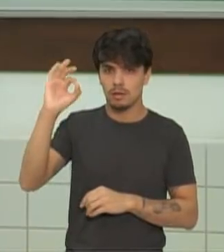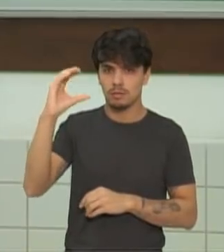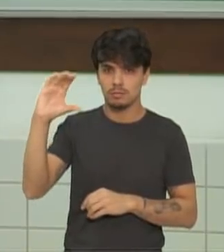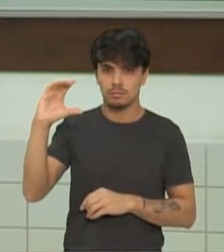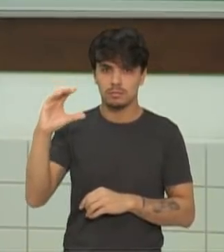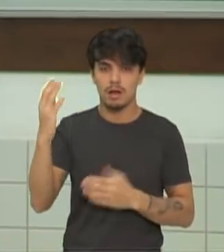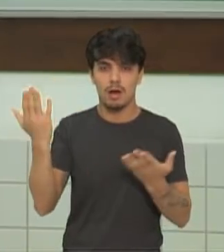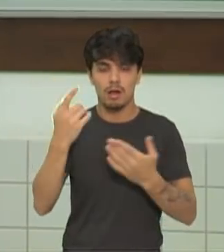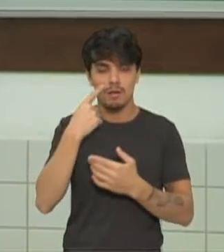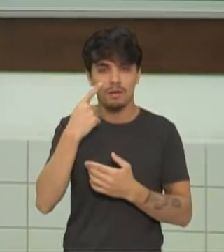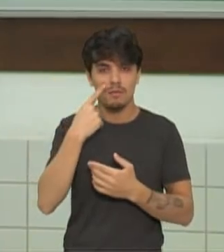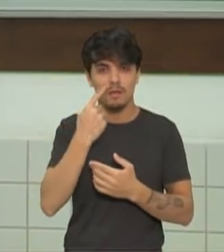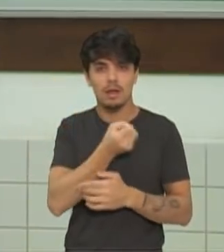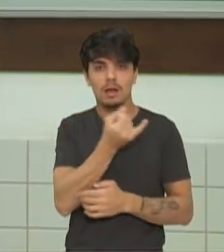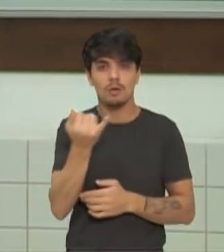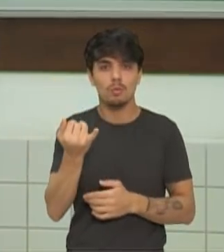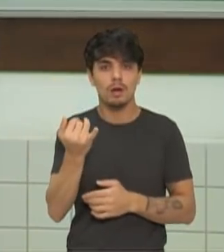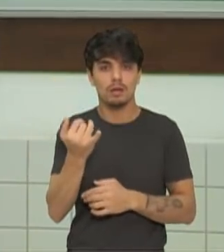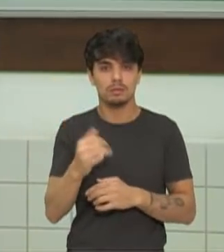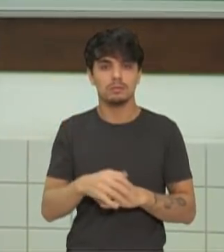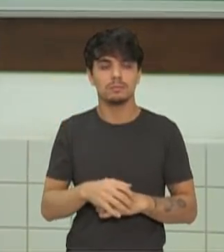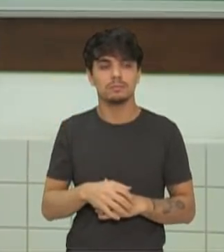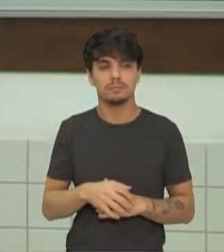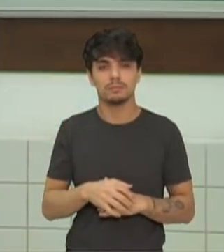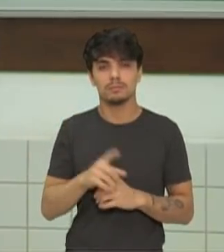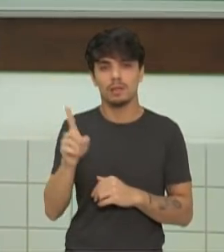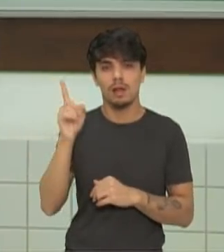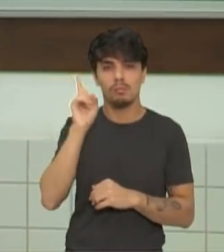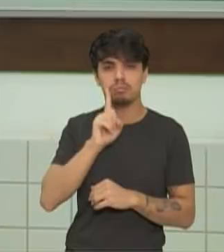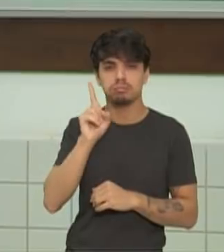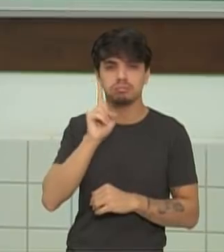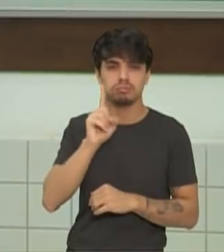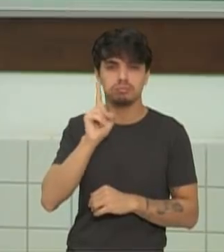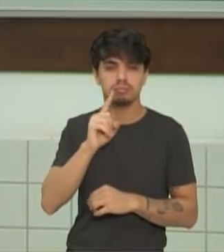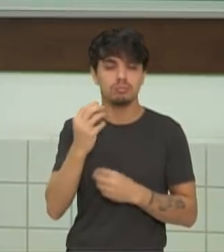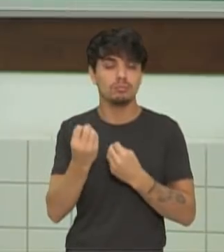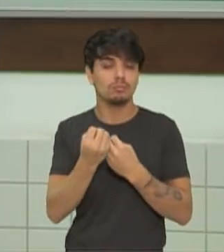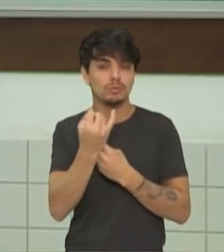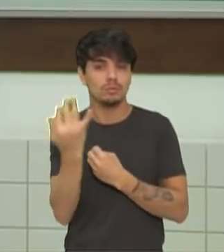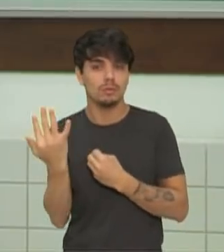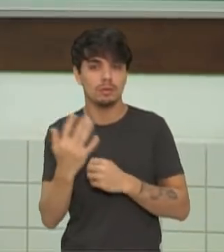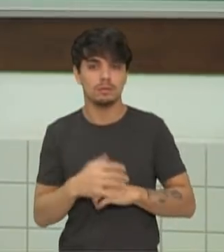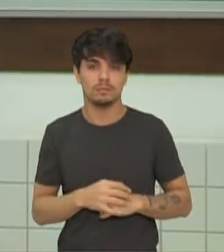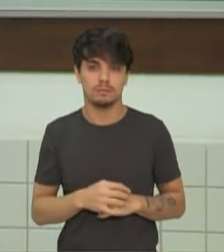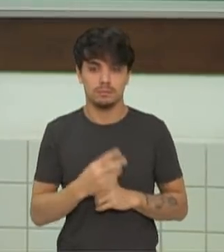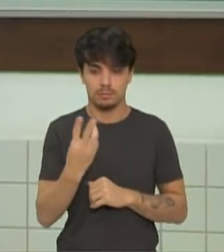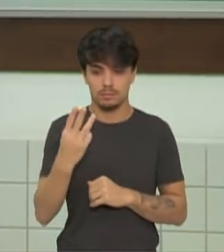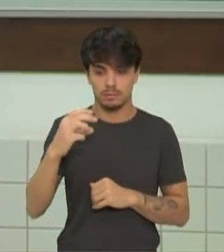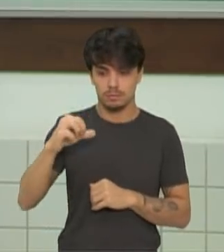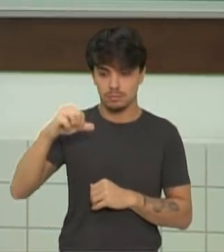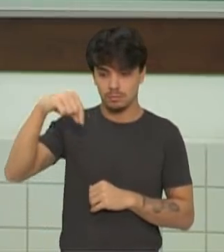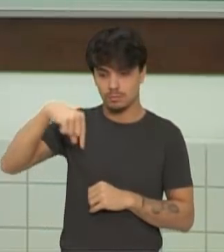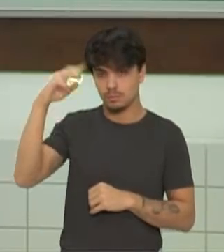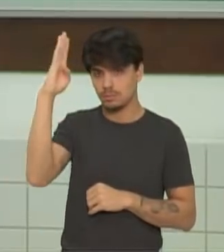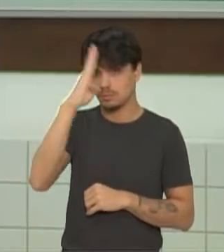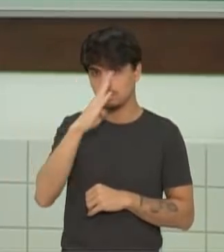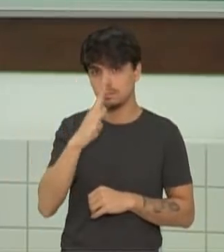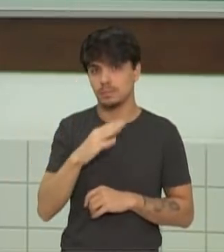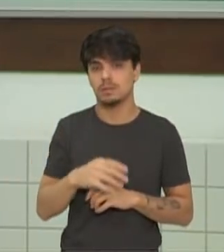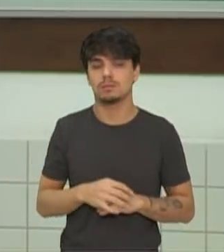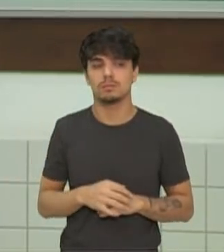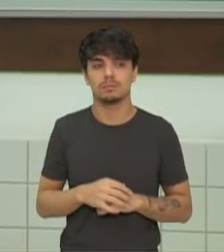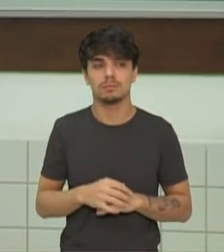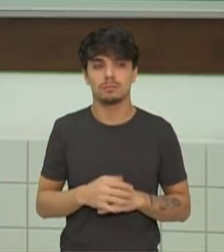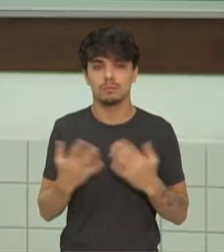estaria marcando os termômetros lá nos Estados Unidos, com esses mesmos 39 graus aqui no Brasil. Então, nós